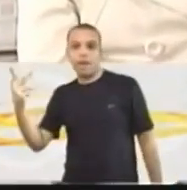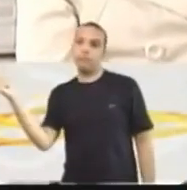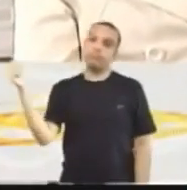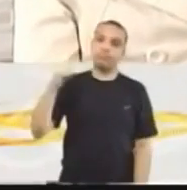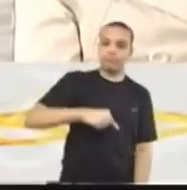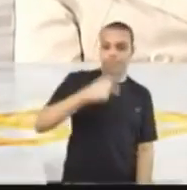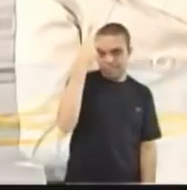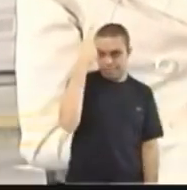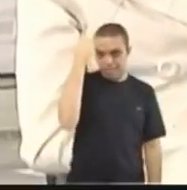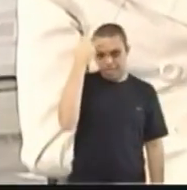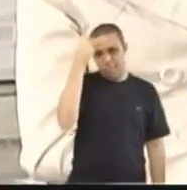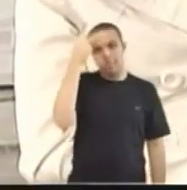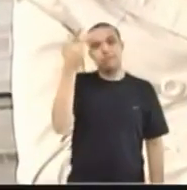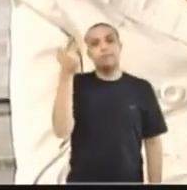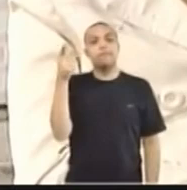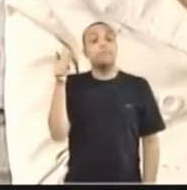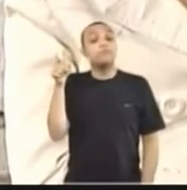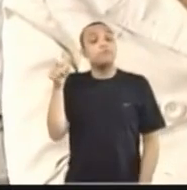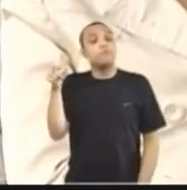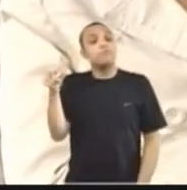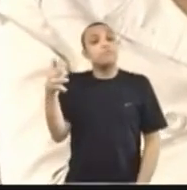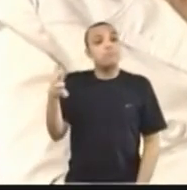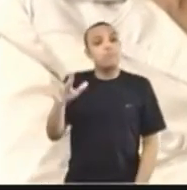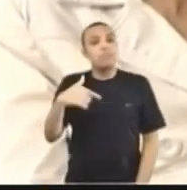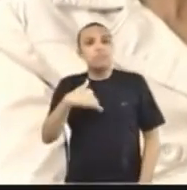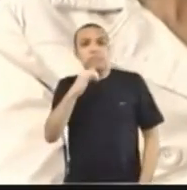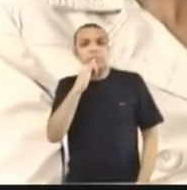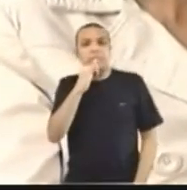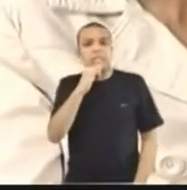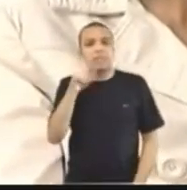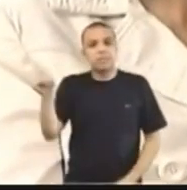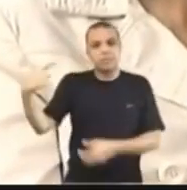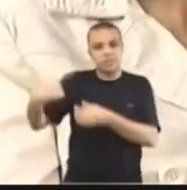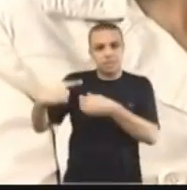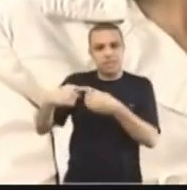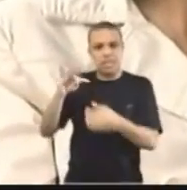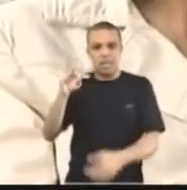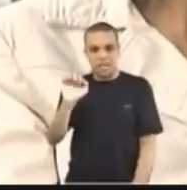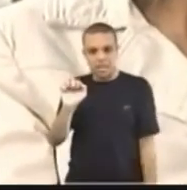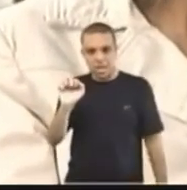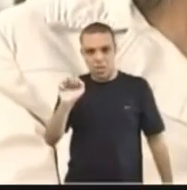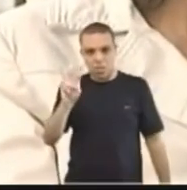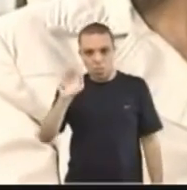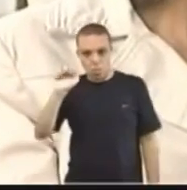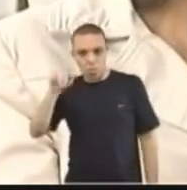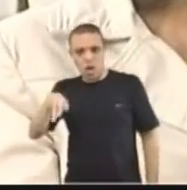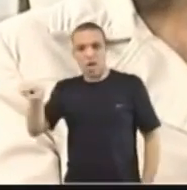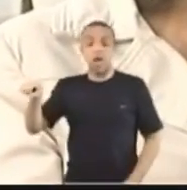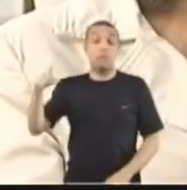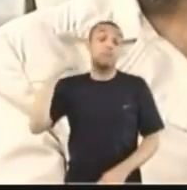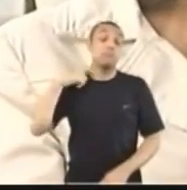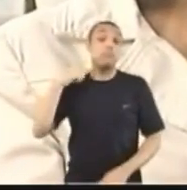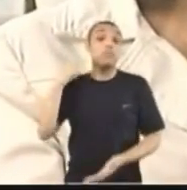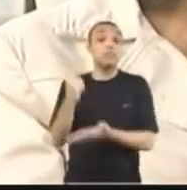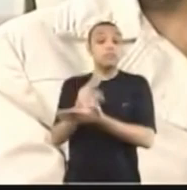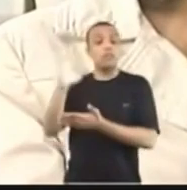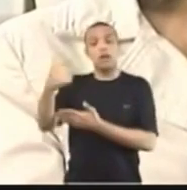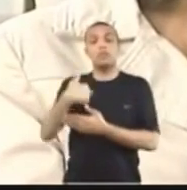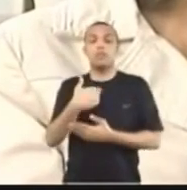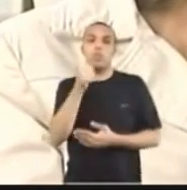Paulo e ali na altura mais ou menos de Itaúna na cidade de tauna em Minas uma